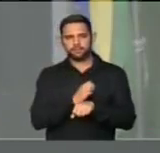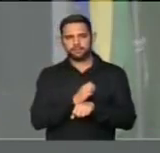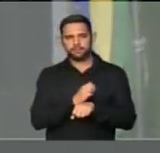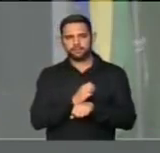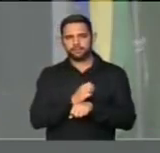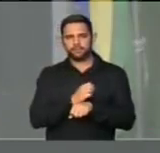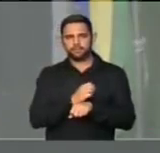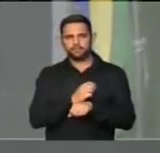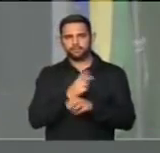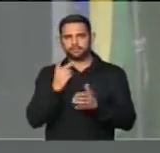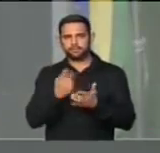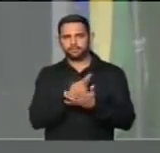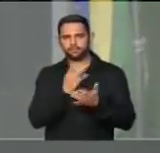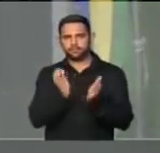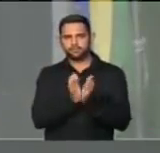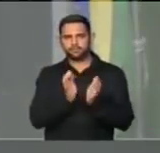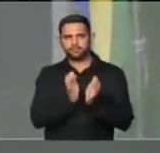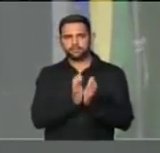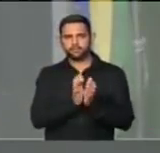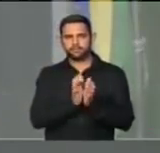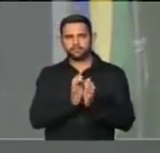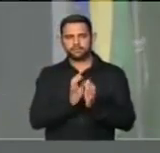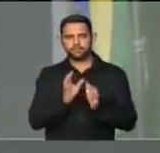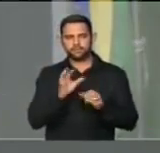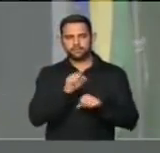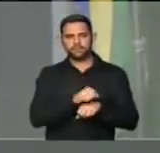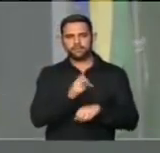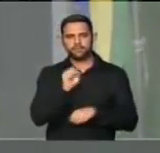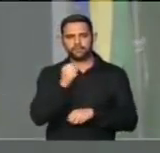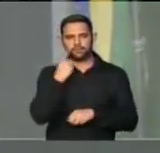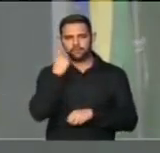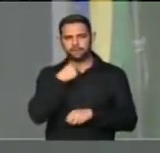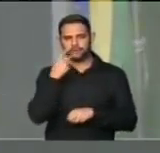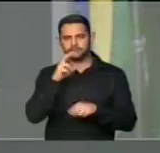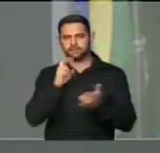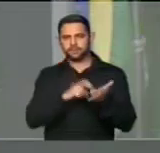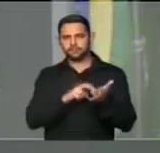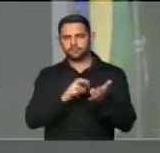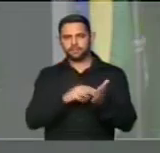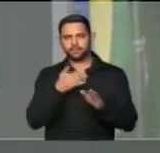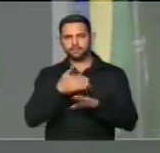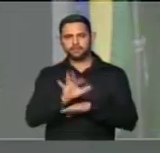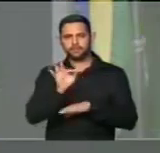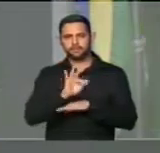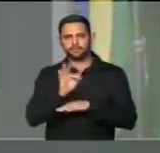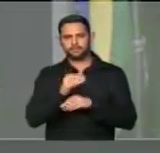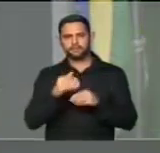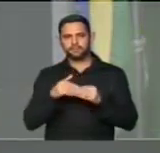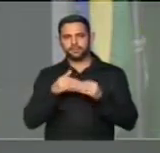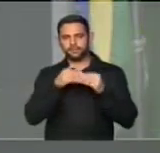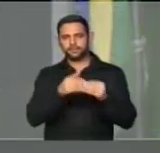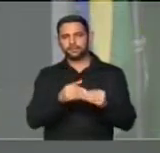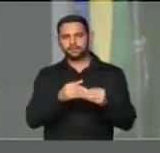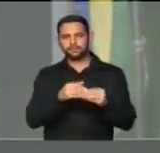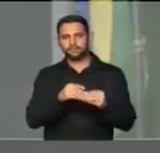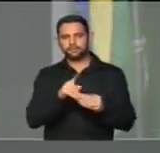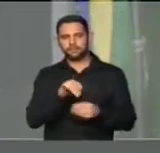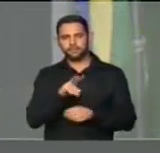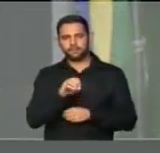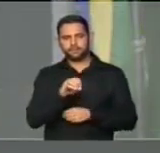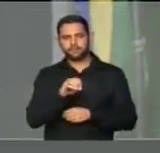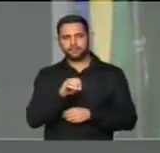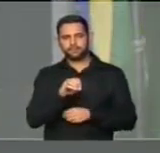uma acadêmica de direito, semanas atrás, foi sequestrada 8 horas da manhã na frente da faculdade e só foi devolvida pelos